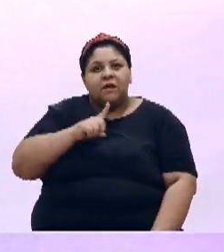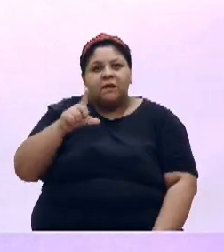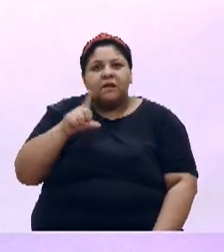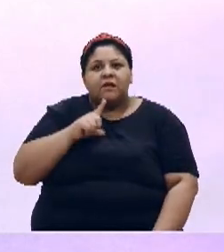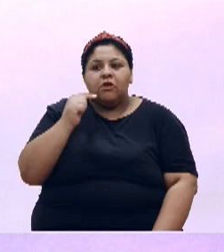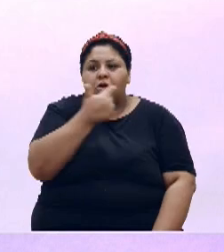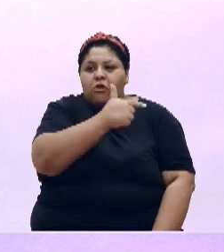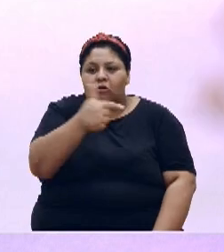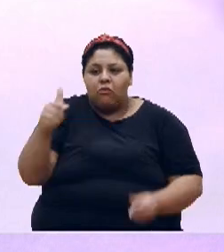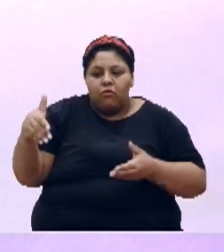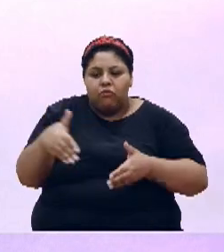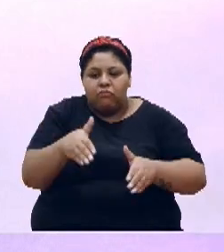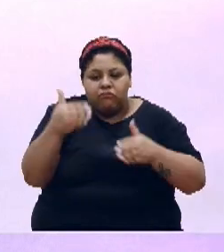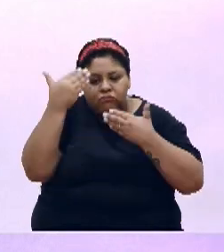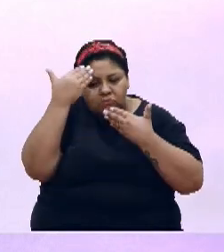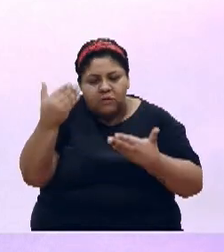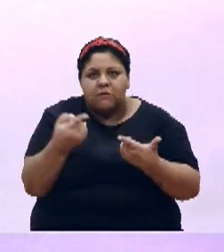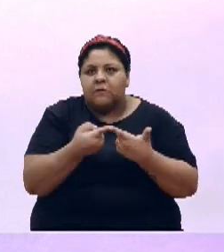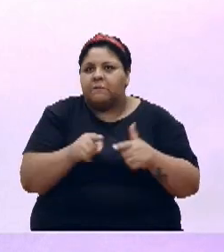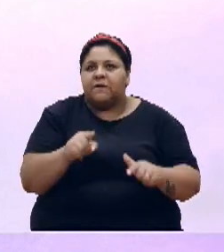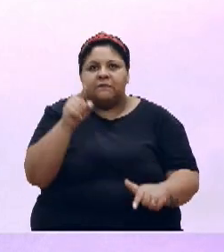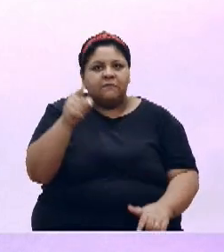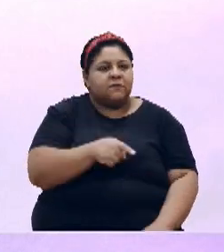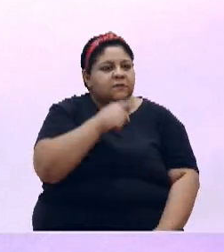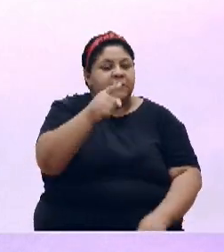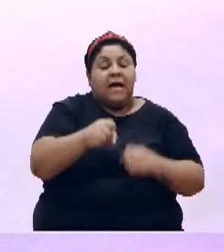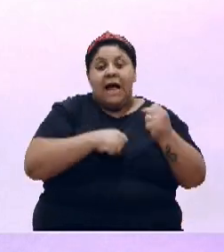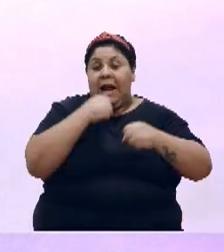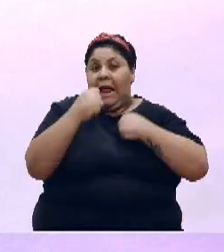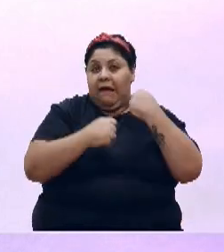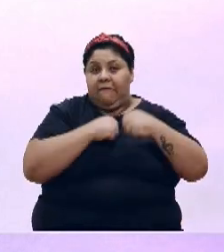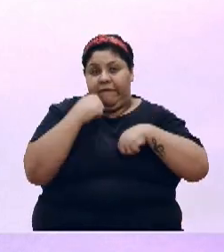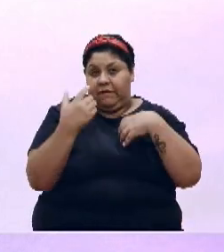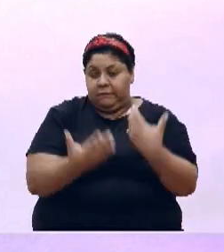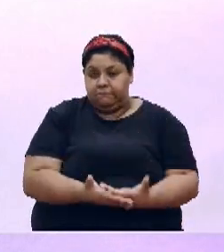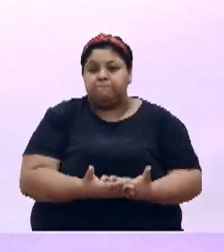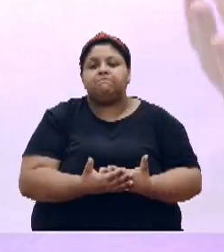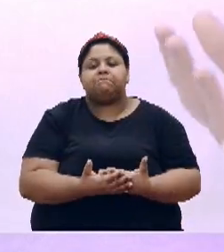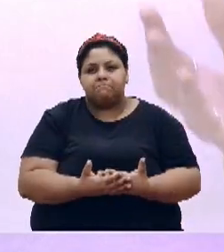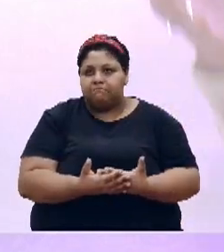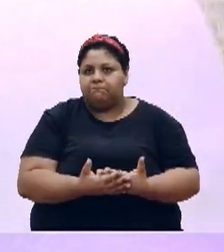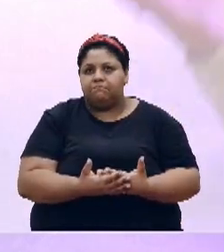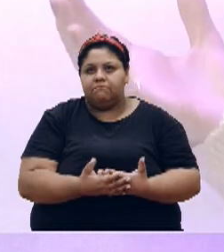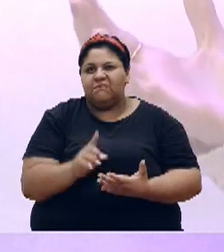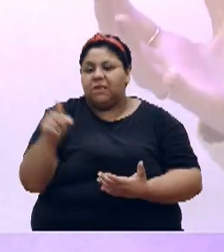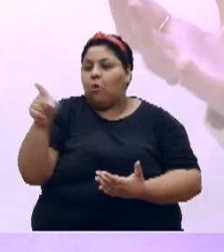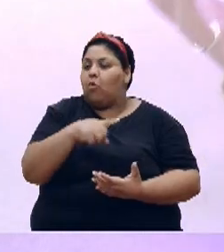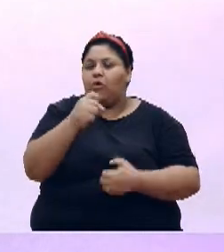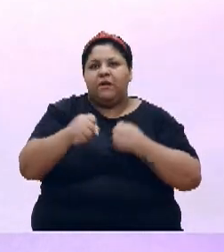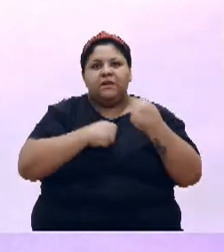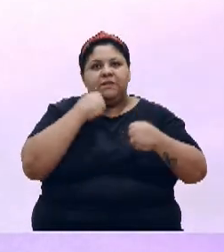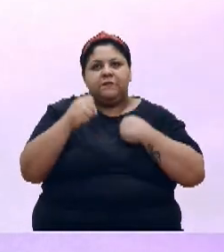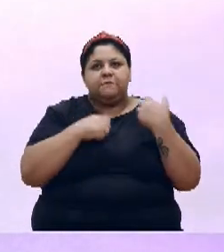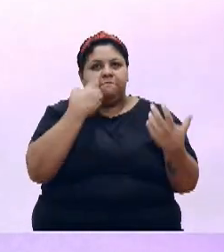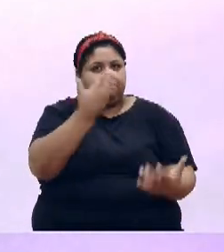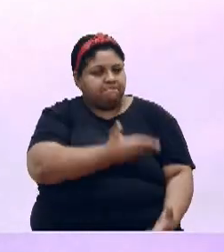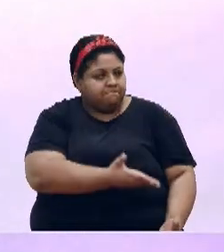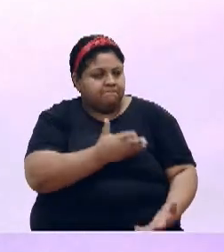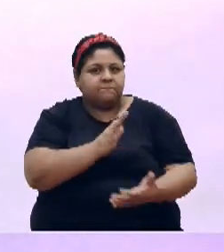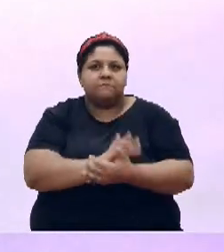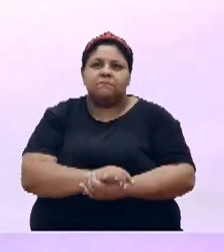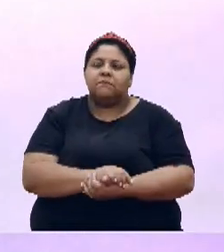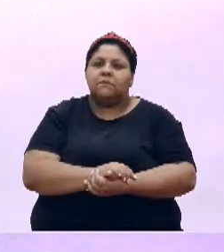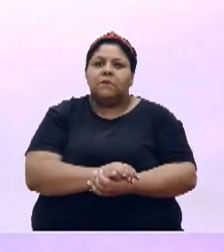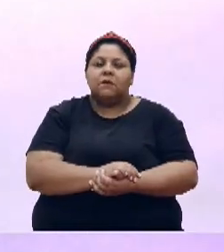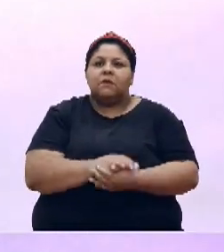outro caminho da gratidão, mas isso não anula a raiva. Não anula a raiva, tá junto. Então, ao